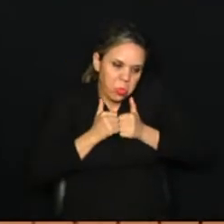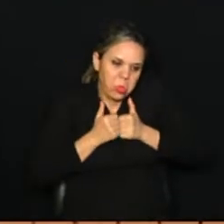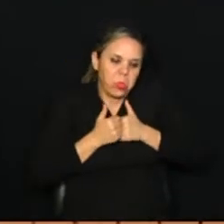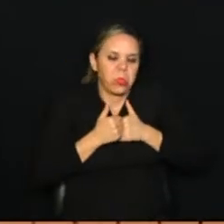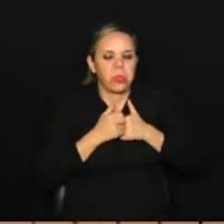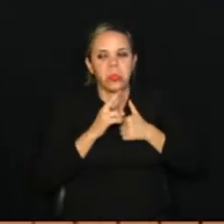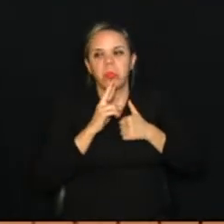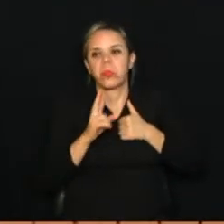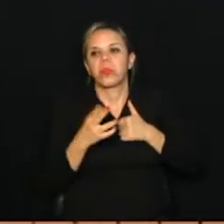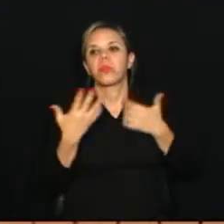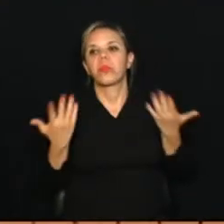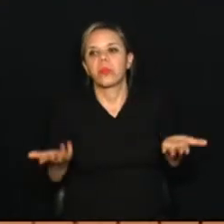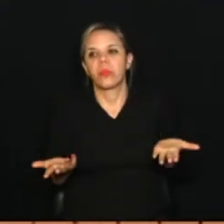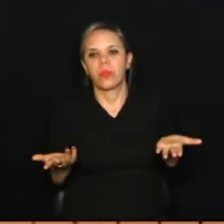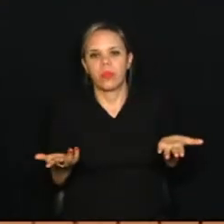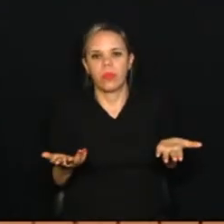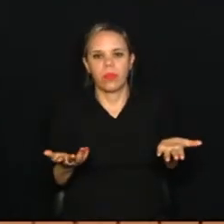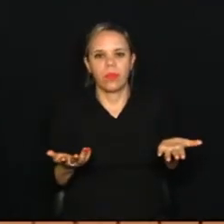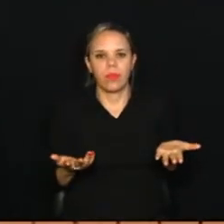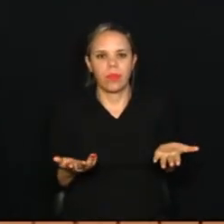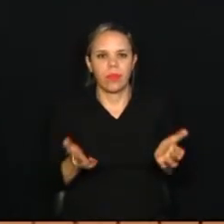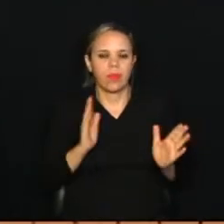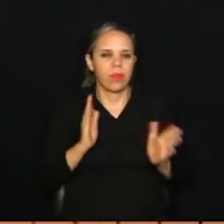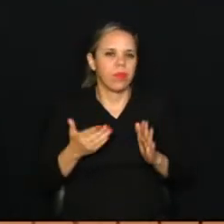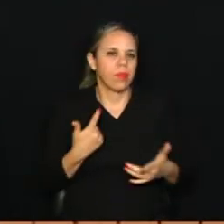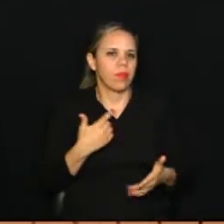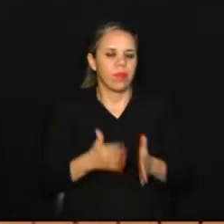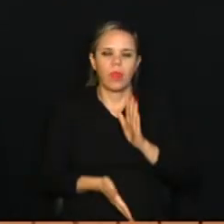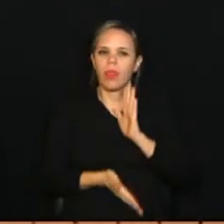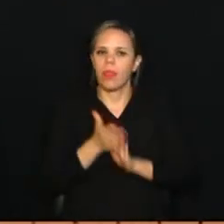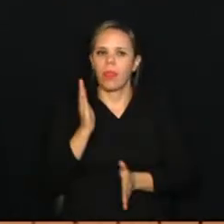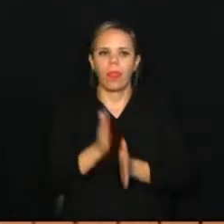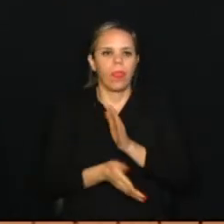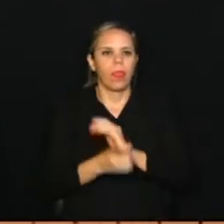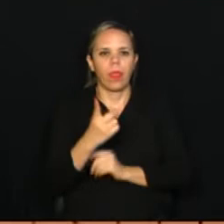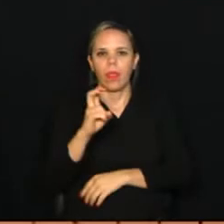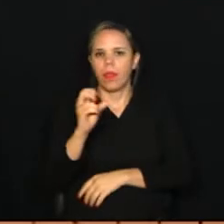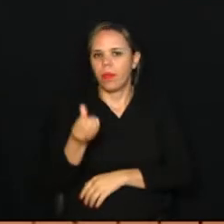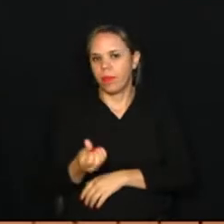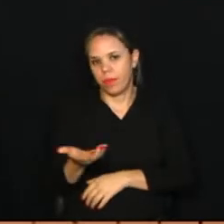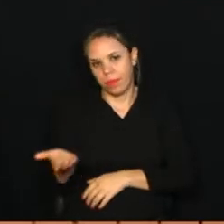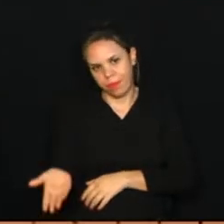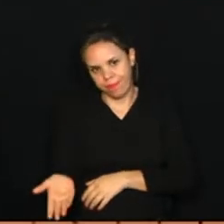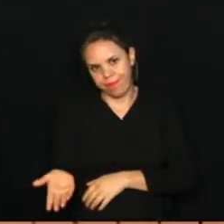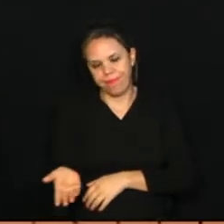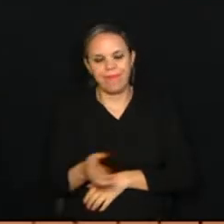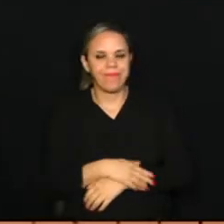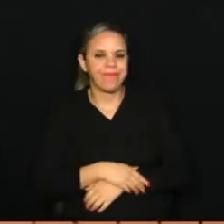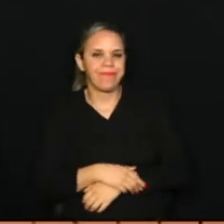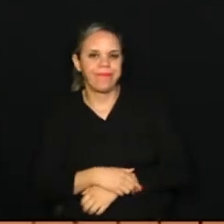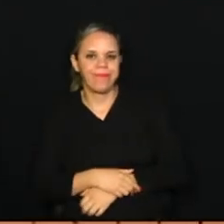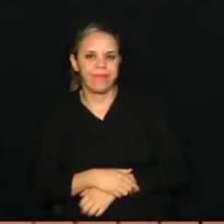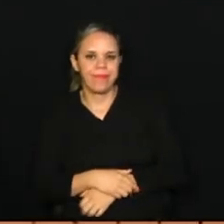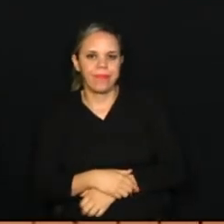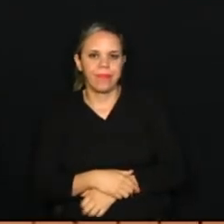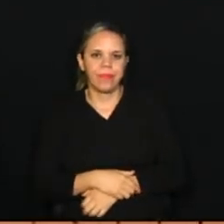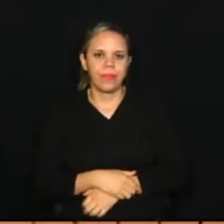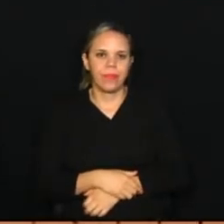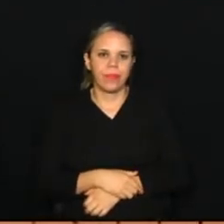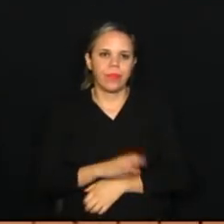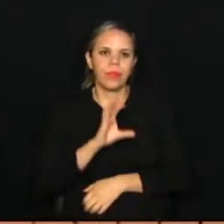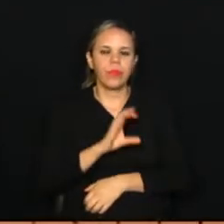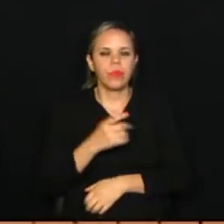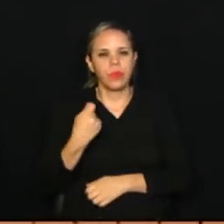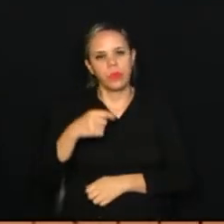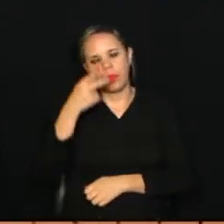responder, mandar o caminhão lá, não tem nada a ver com o 156. Né? Então, é isso que o cidadão precisa